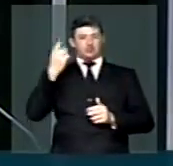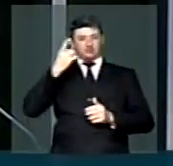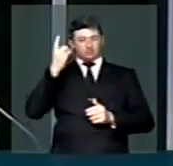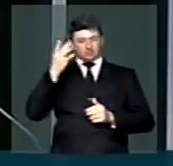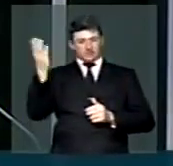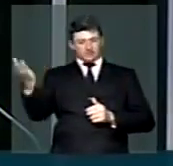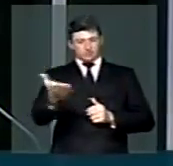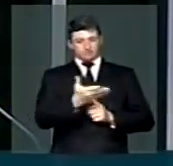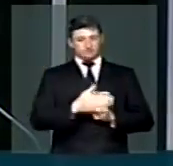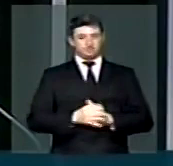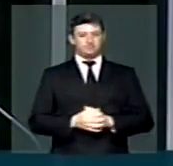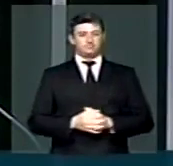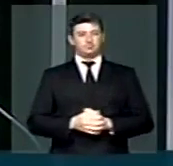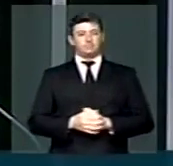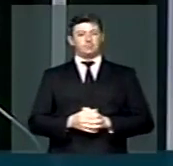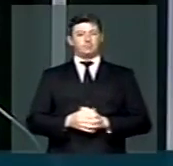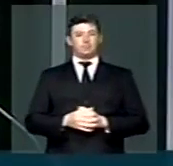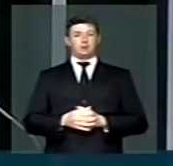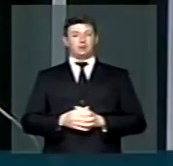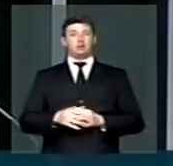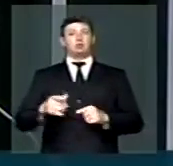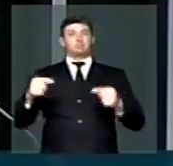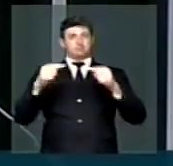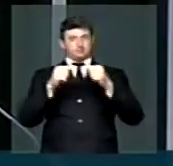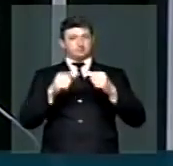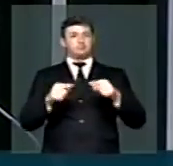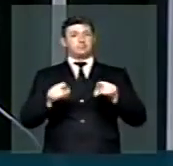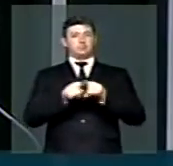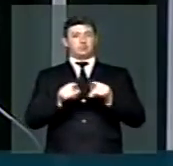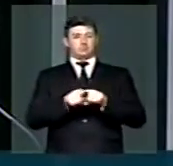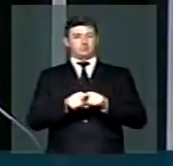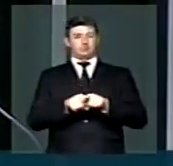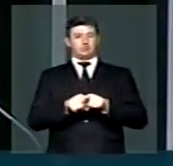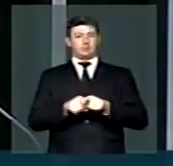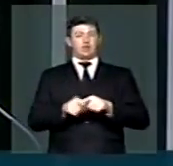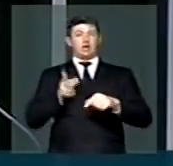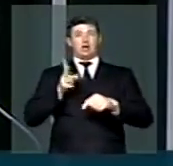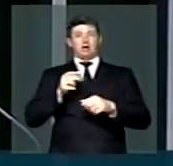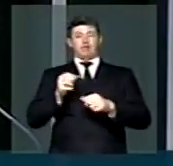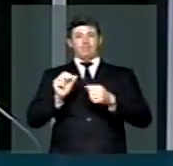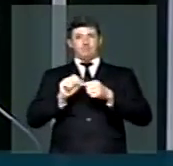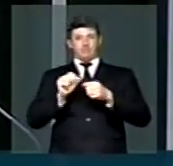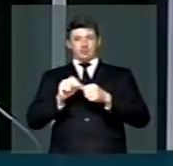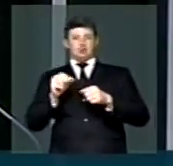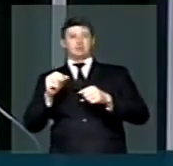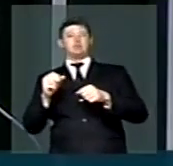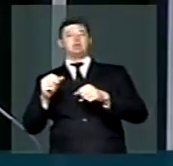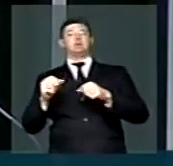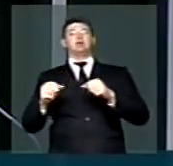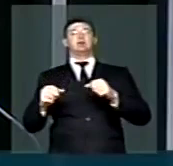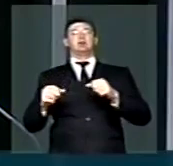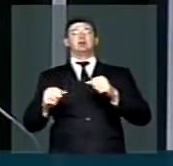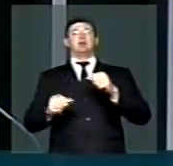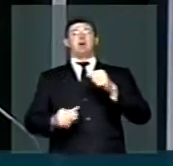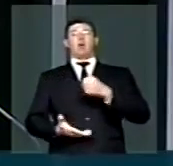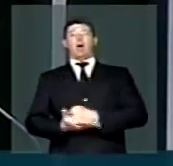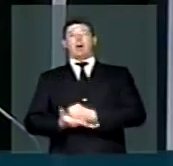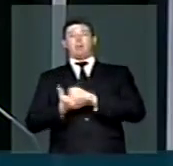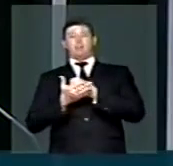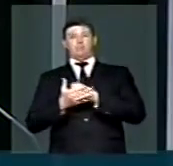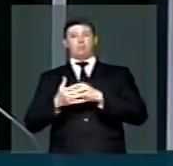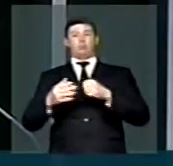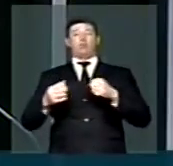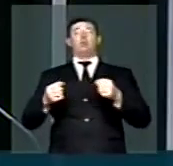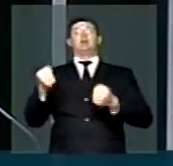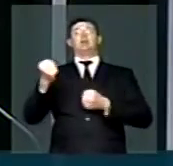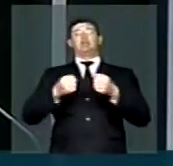senhores deputados. Está relacionada à construção e manutenção das estações de apoio para condutores de veículos